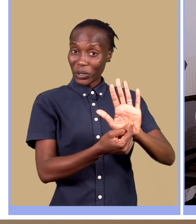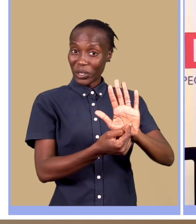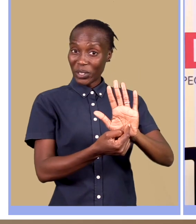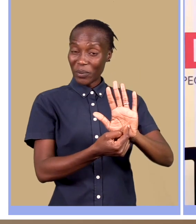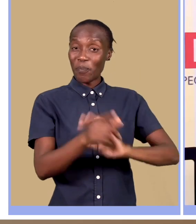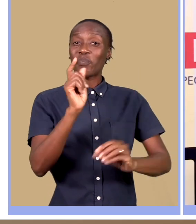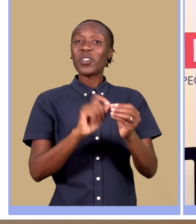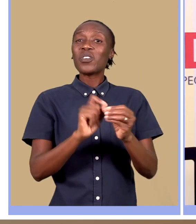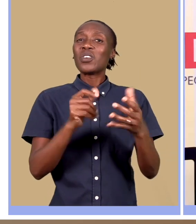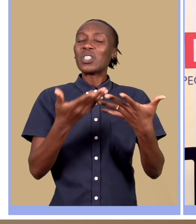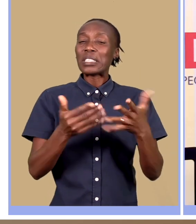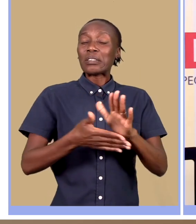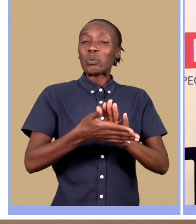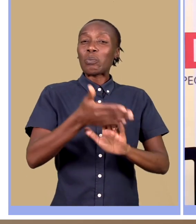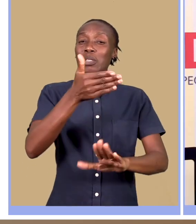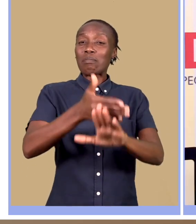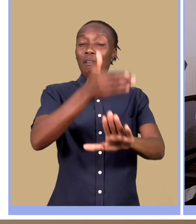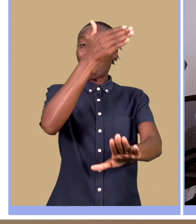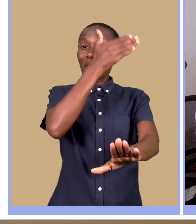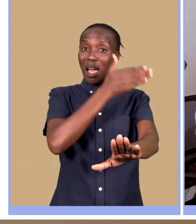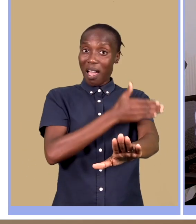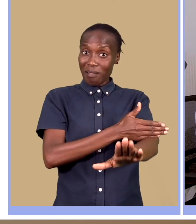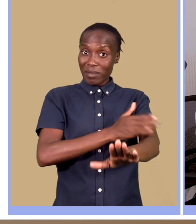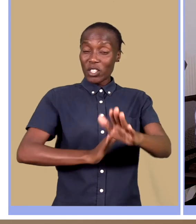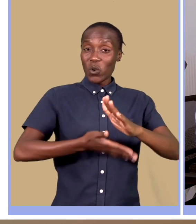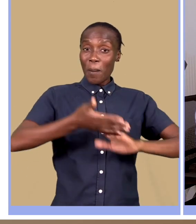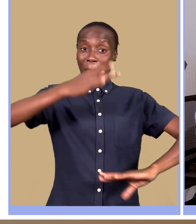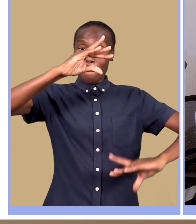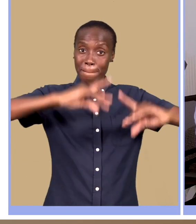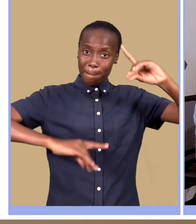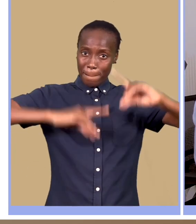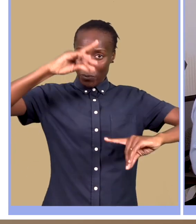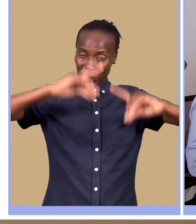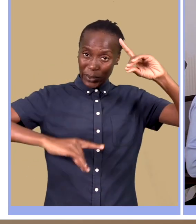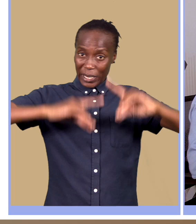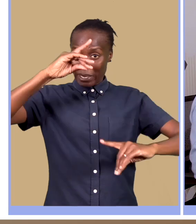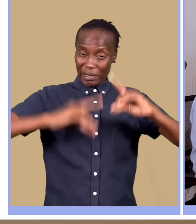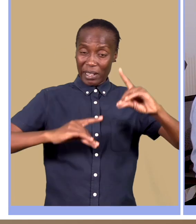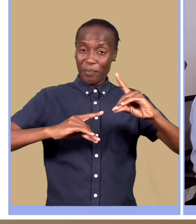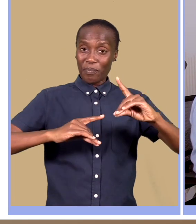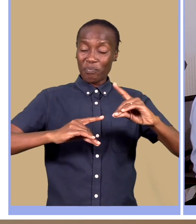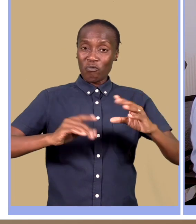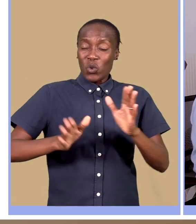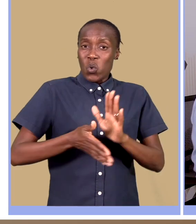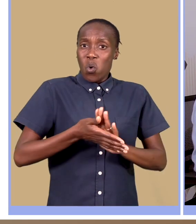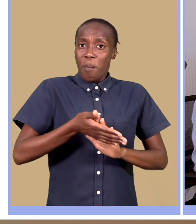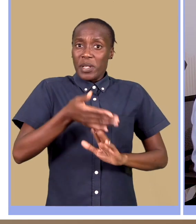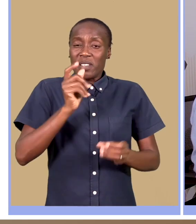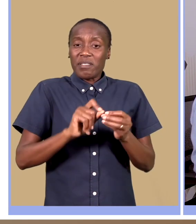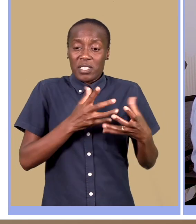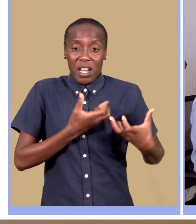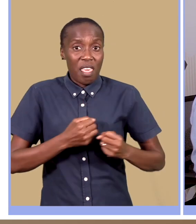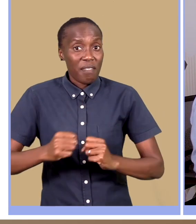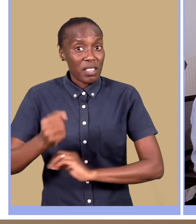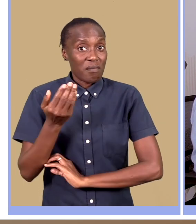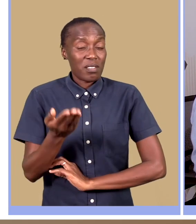evidentes desvantagens iniciais, com essa política de ação afirmativa, estão a